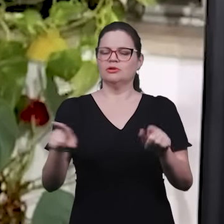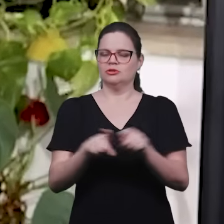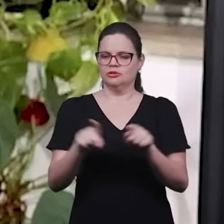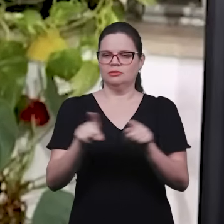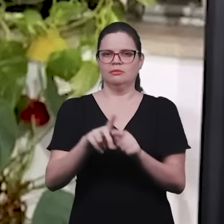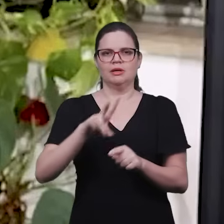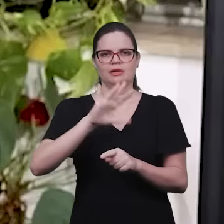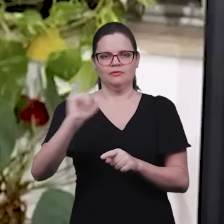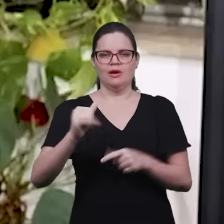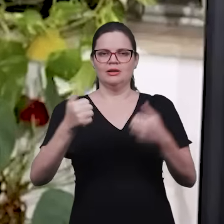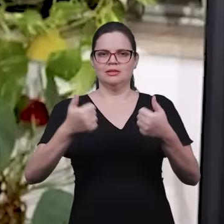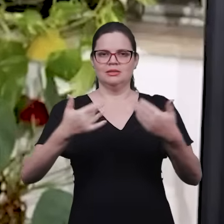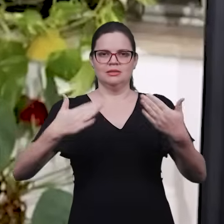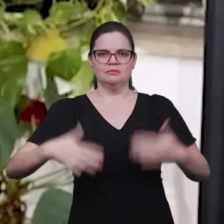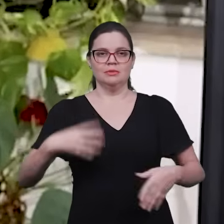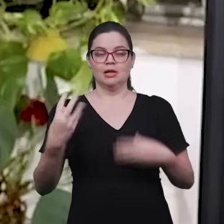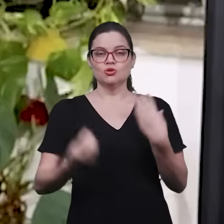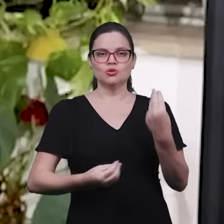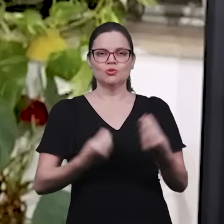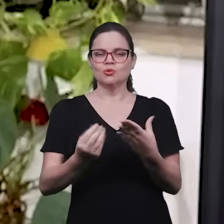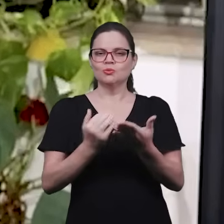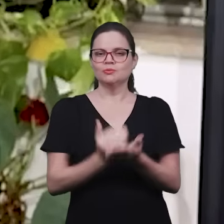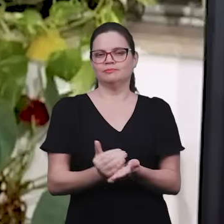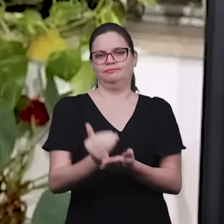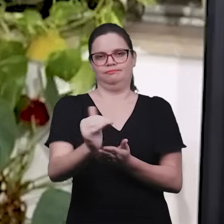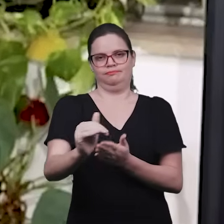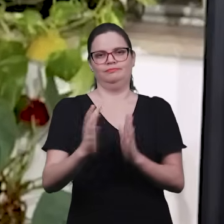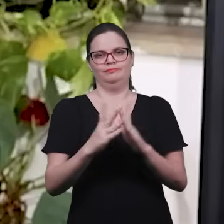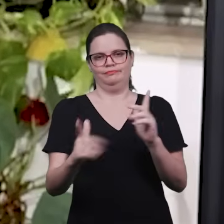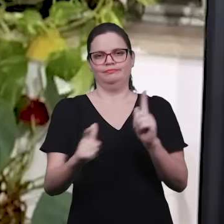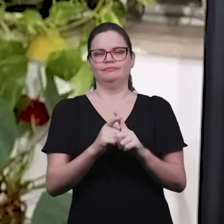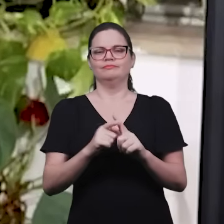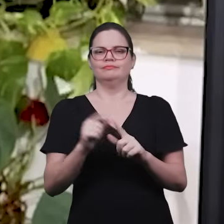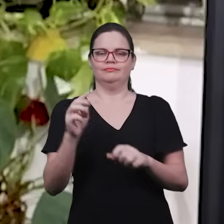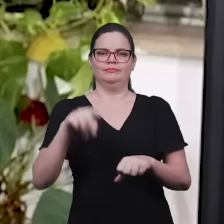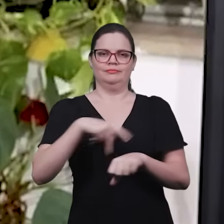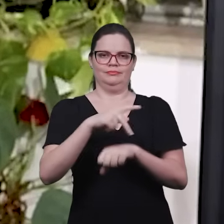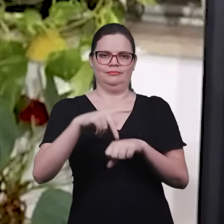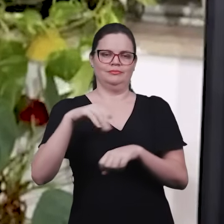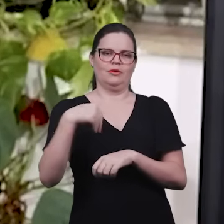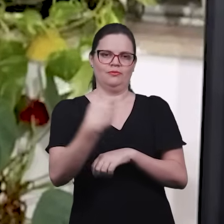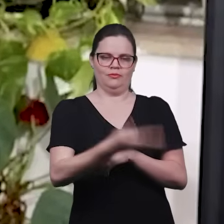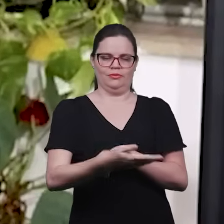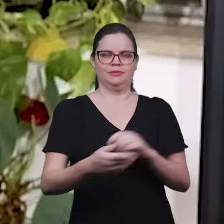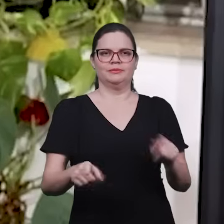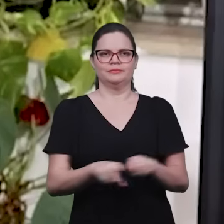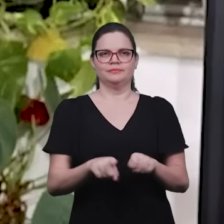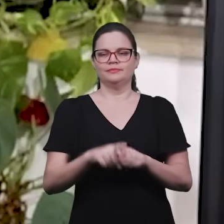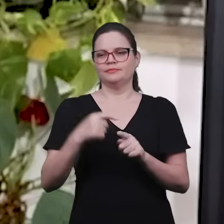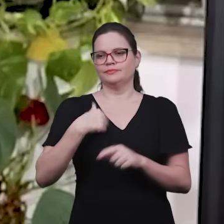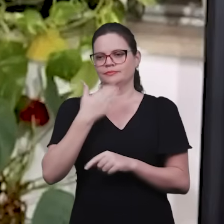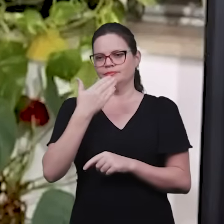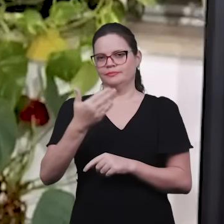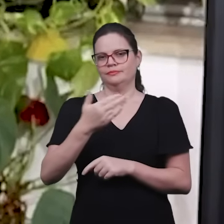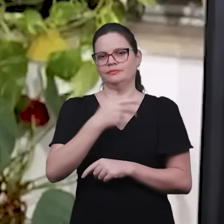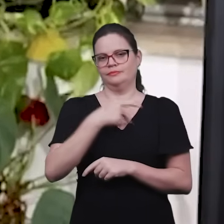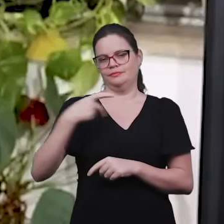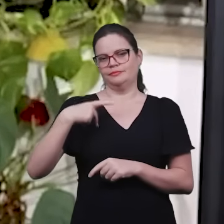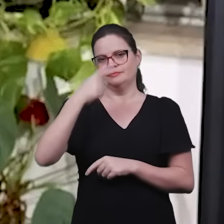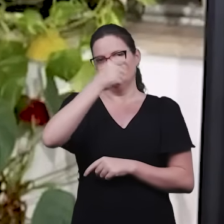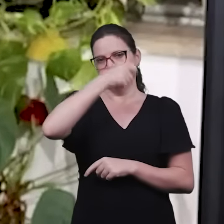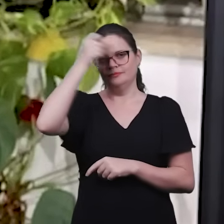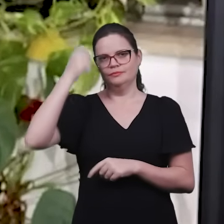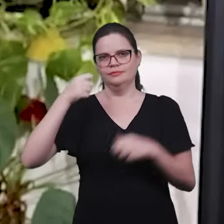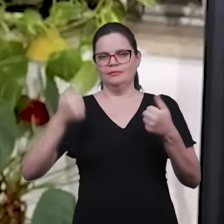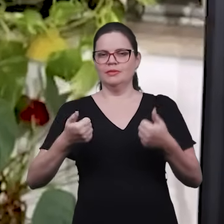estarão comentando também sobre o início da obra no exterior. Então eu quero pedir ao pastor Amadeu